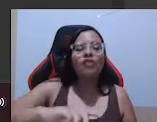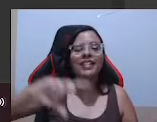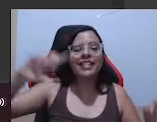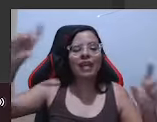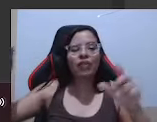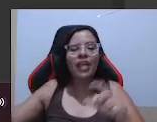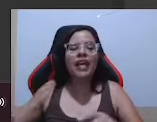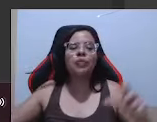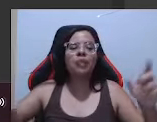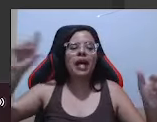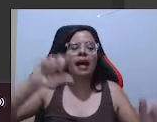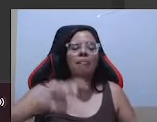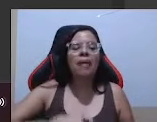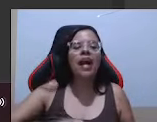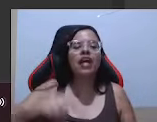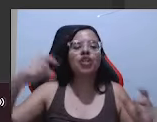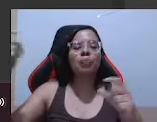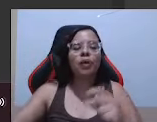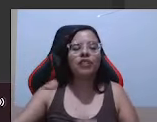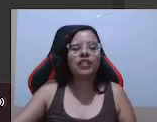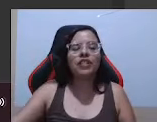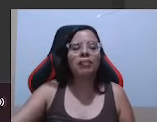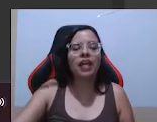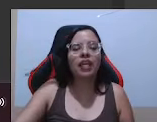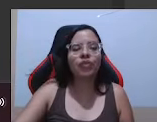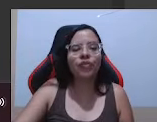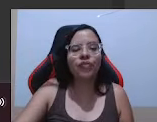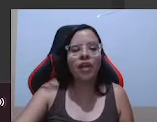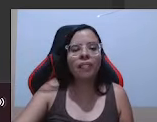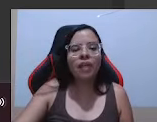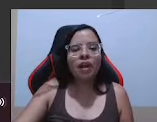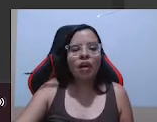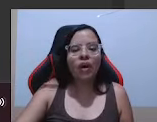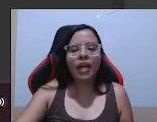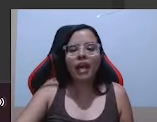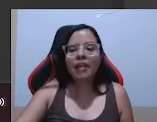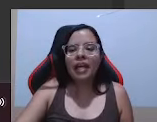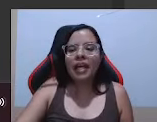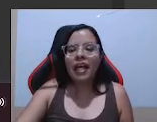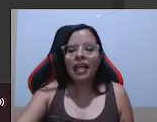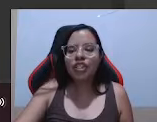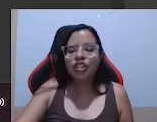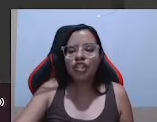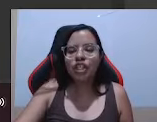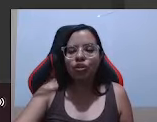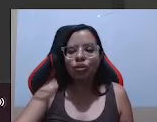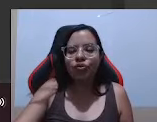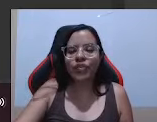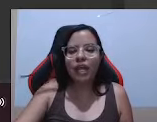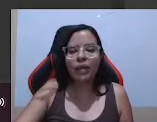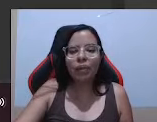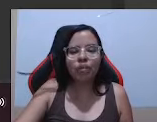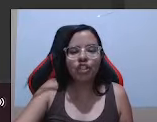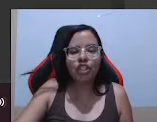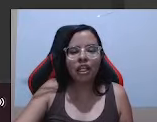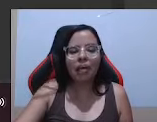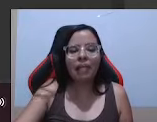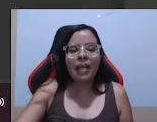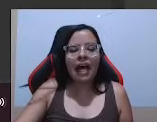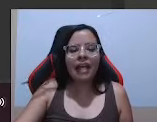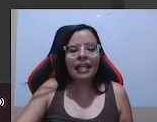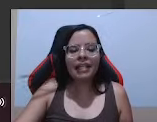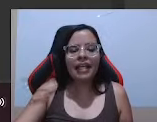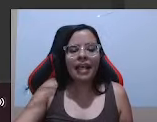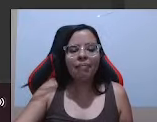irão provas da Vunesp à parte para você também resolver, ok? E além disso, no final da